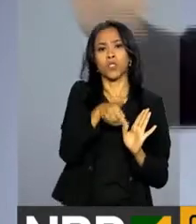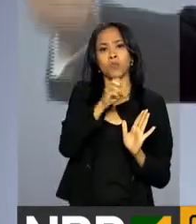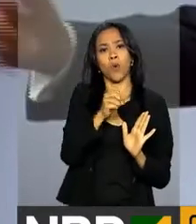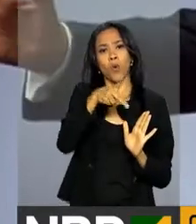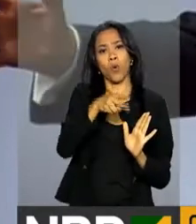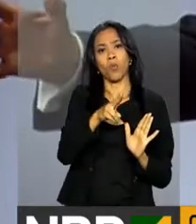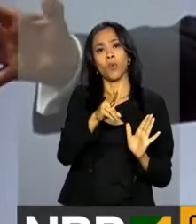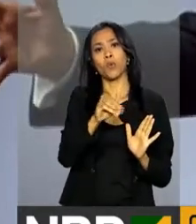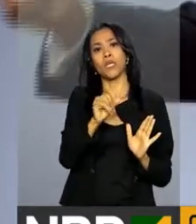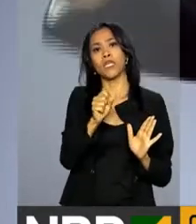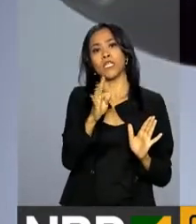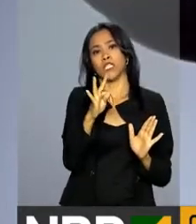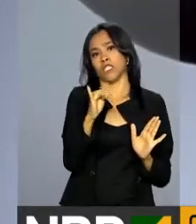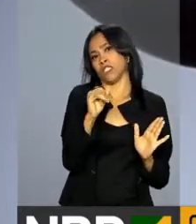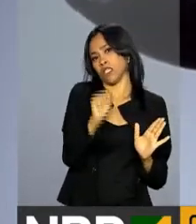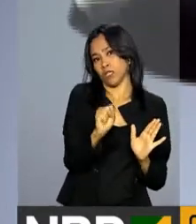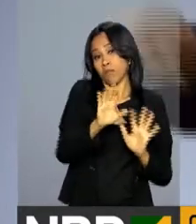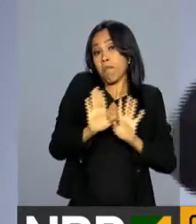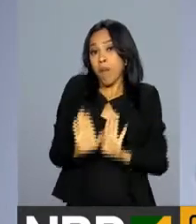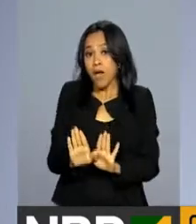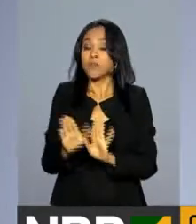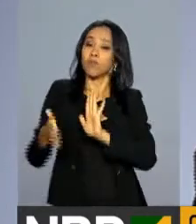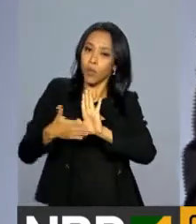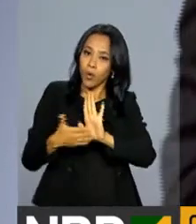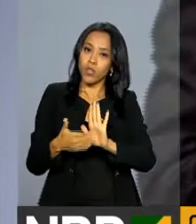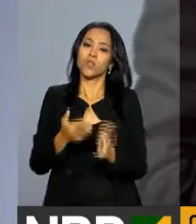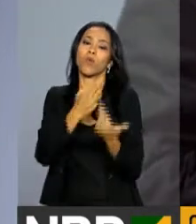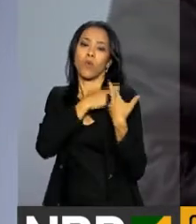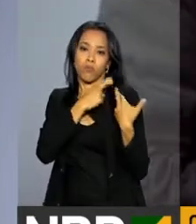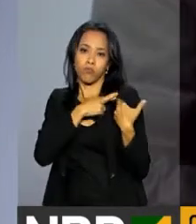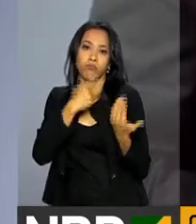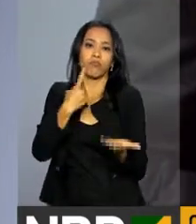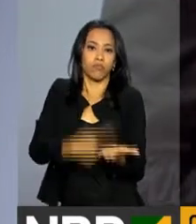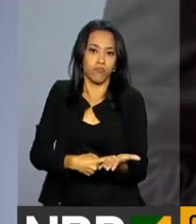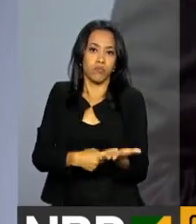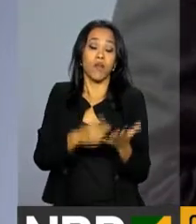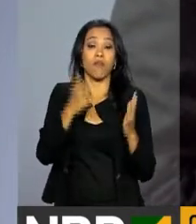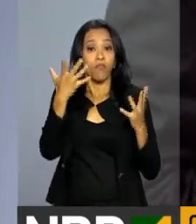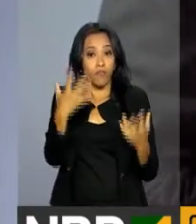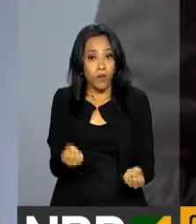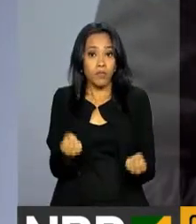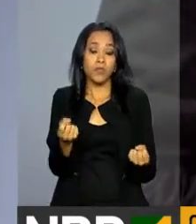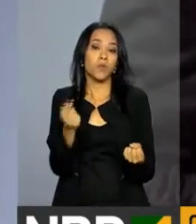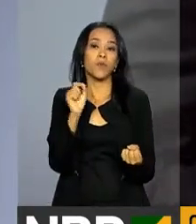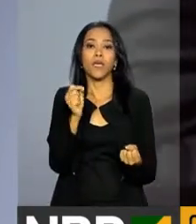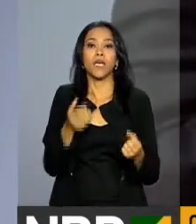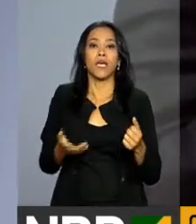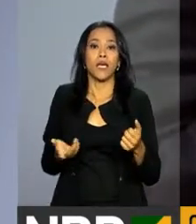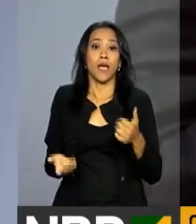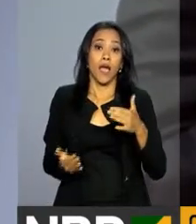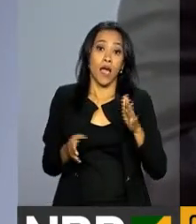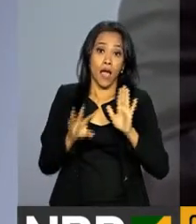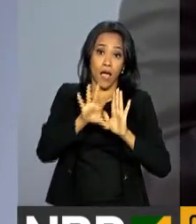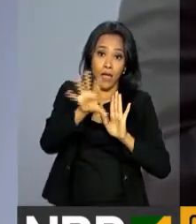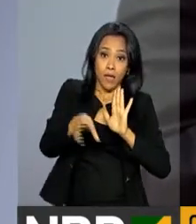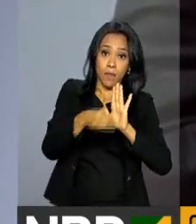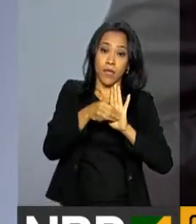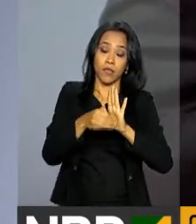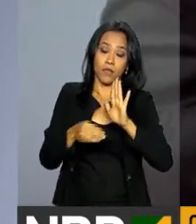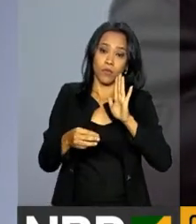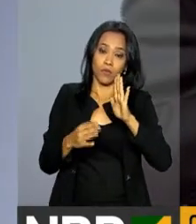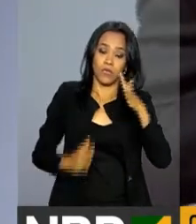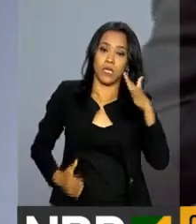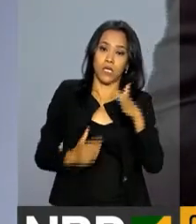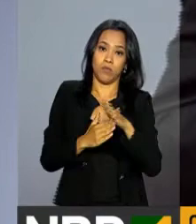medidas responsáveis vamos tomar muito rapidamente a emenda do teto de gastos é interessante o março no colo quando